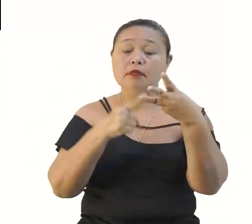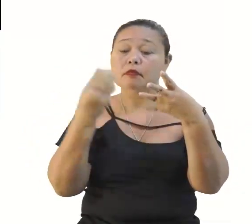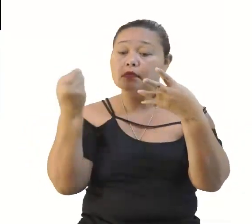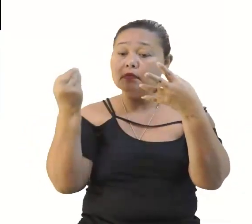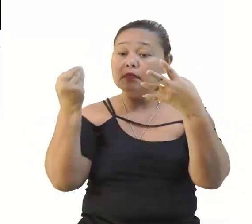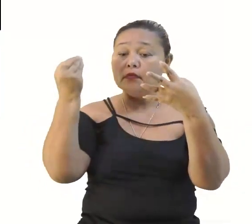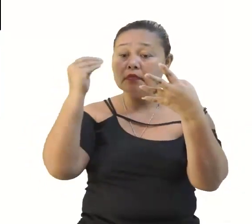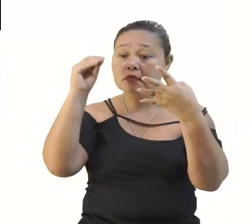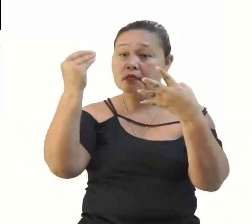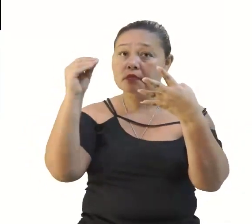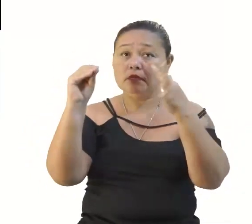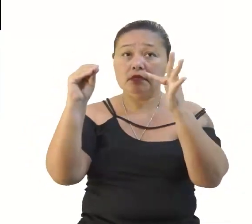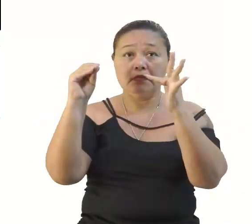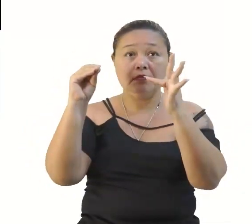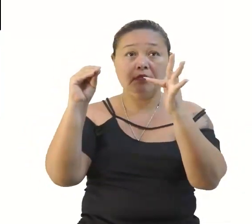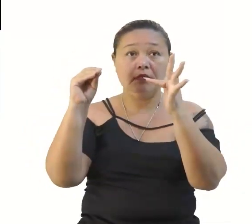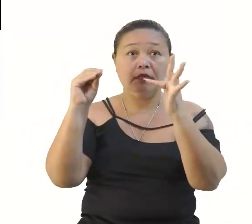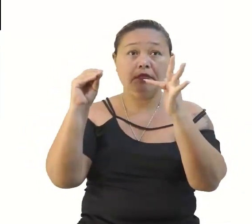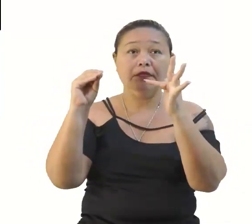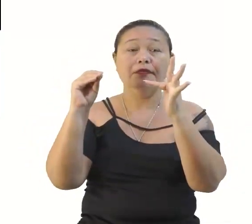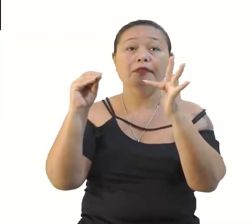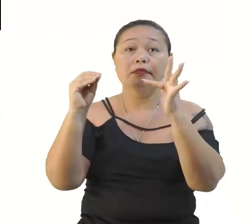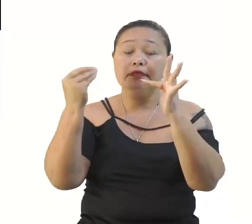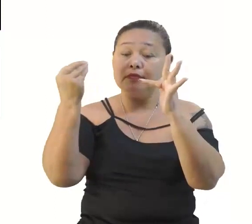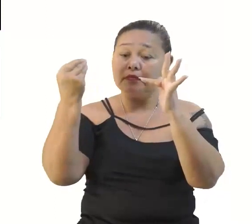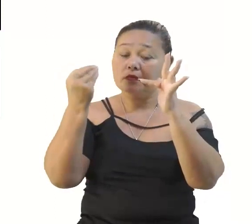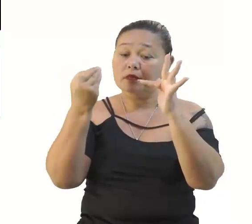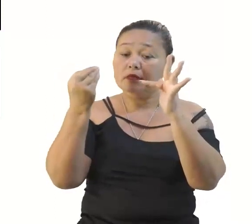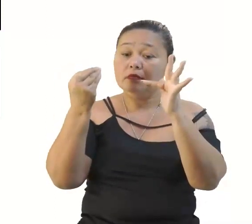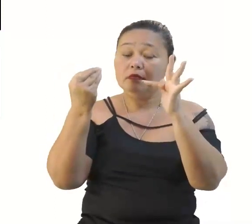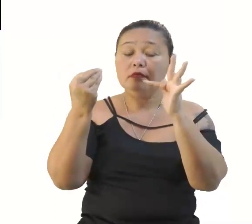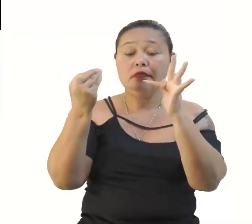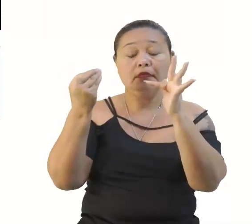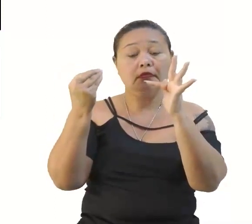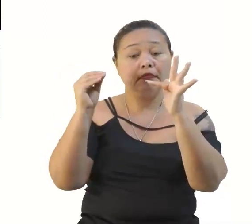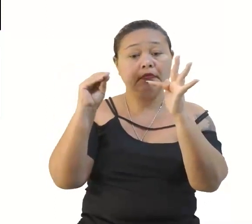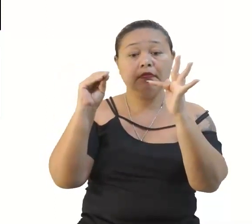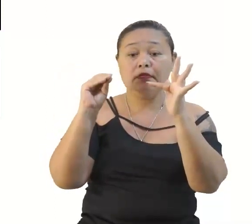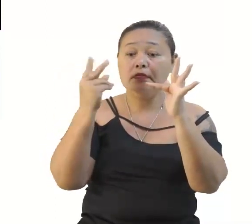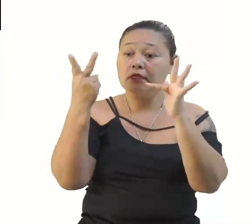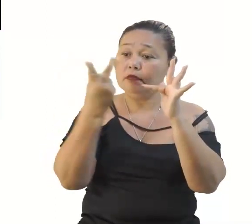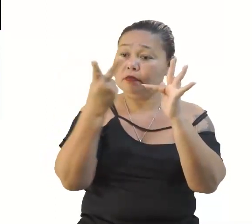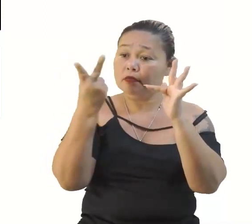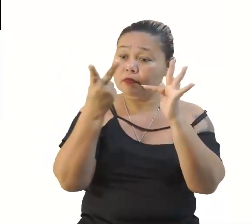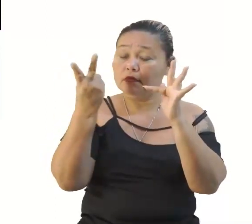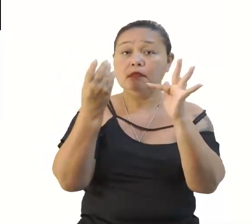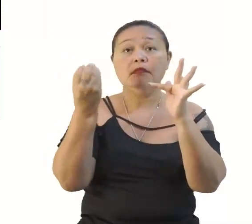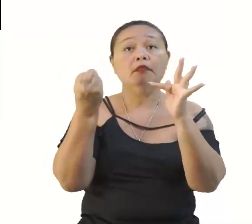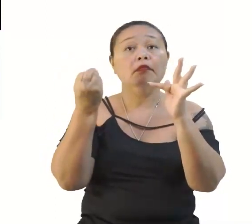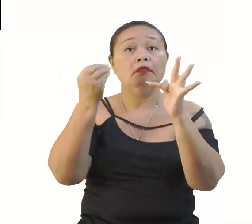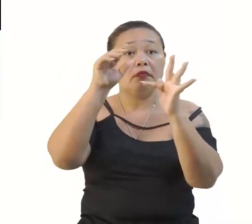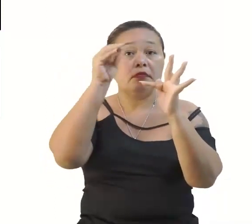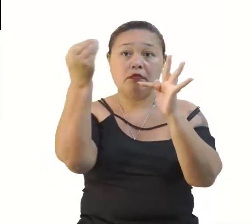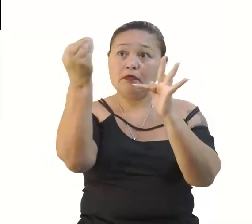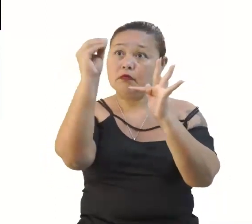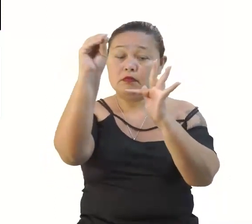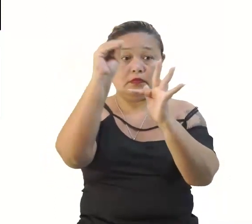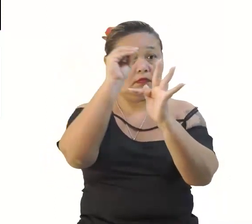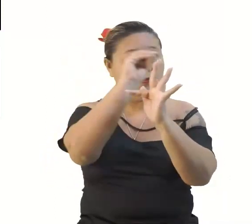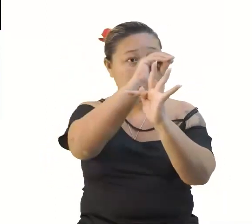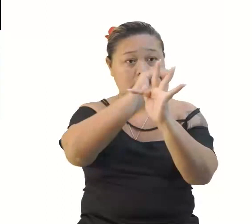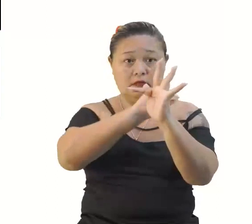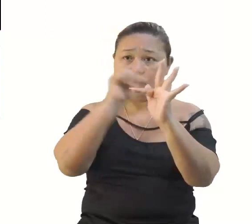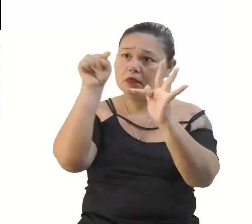né? Marcar, não é marcas, é marcar, é um R aqui. Marcar os pares ordenados no plano cartesiano. É hora de